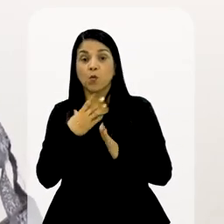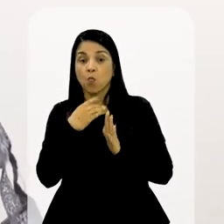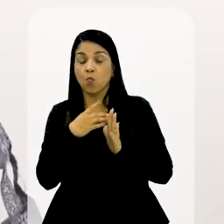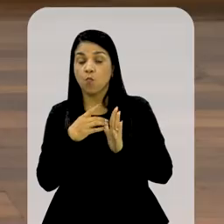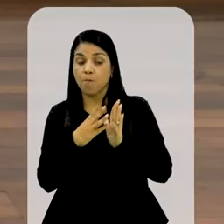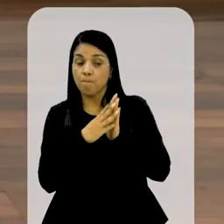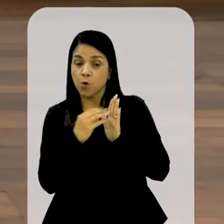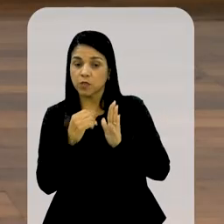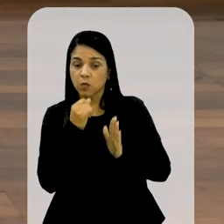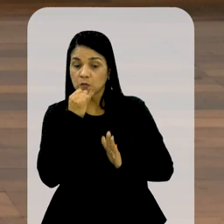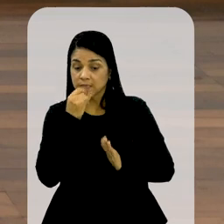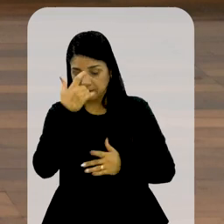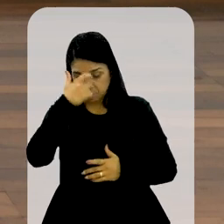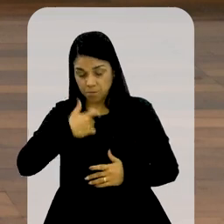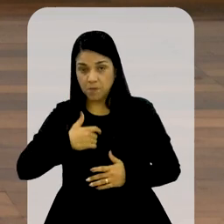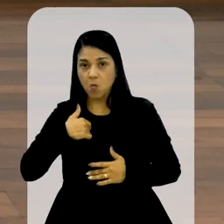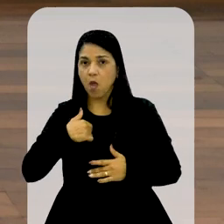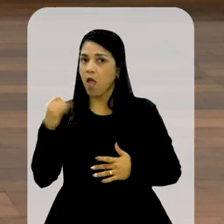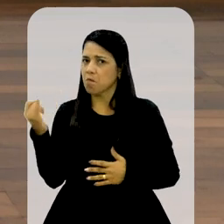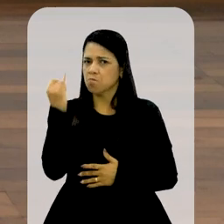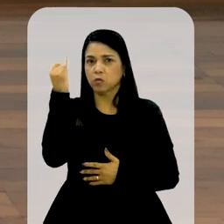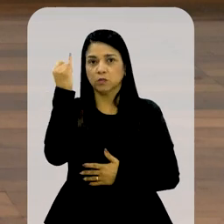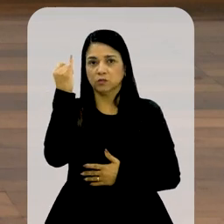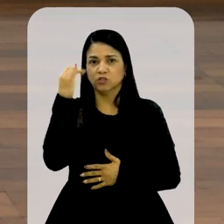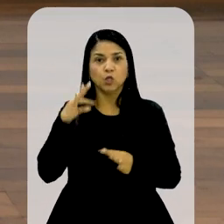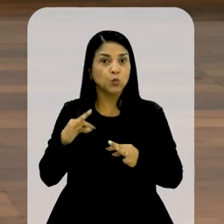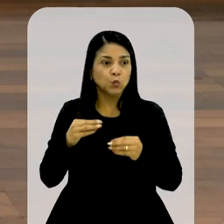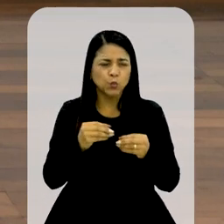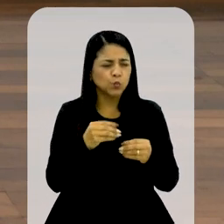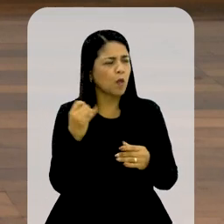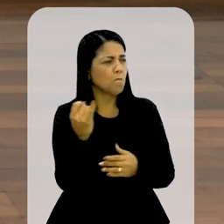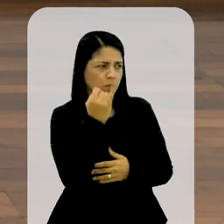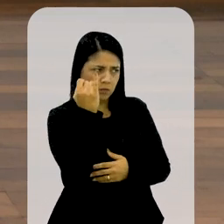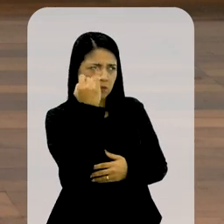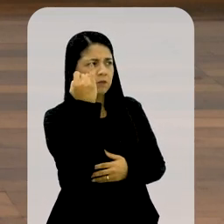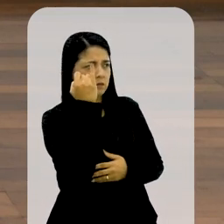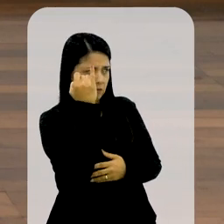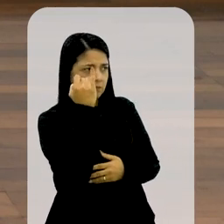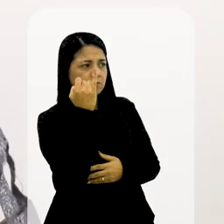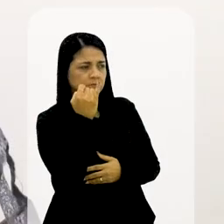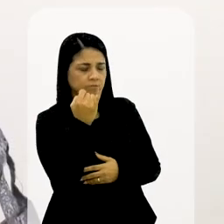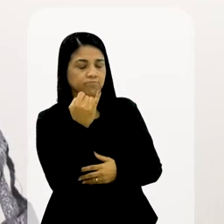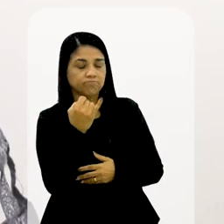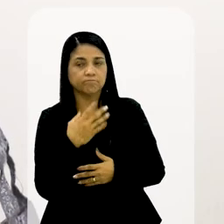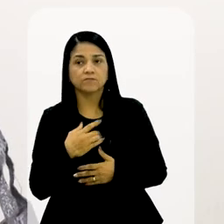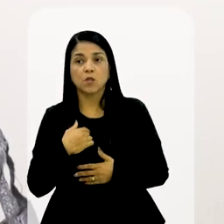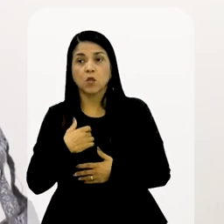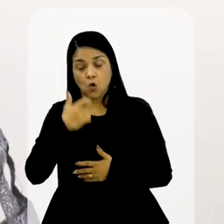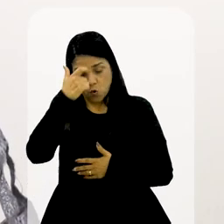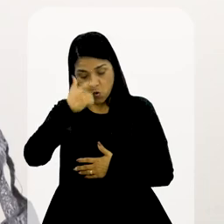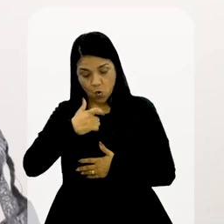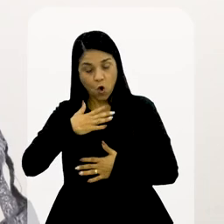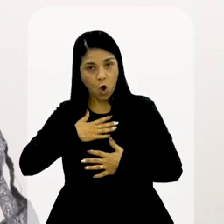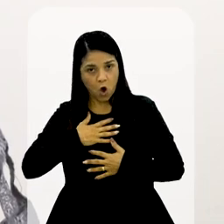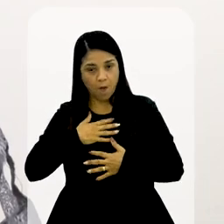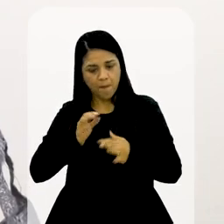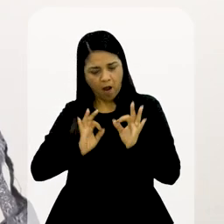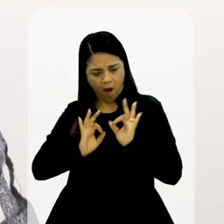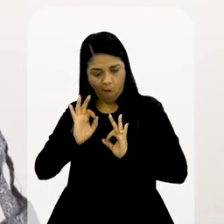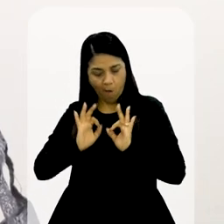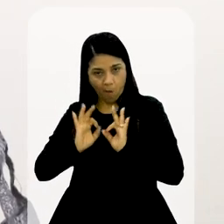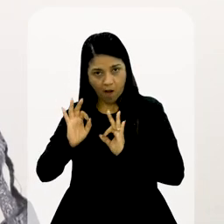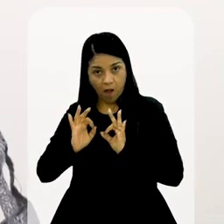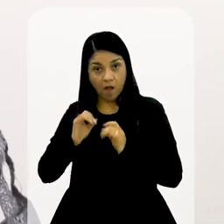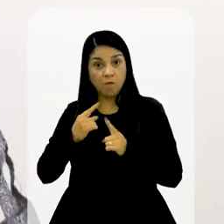exemplo. Então você crie que o exemplo é muito importante. Muito. O exemplo é tudo. O exemplo é tudo. Eu gosto de me